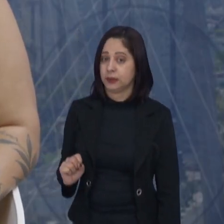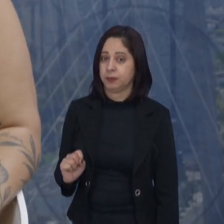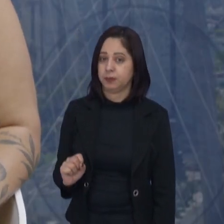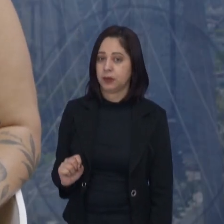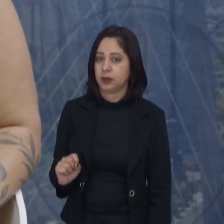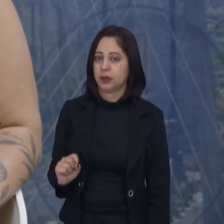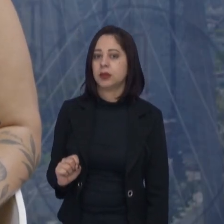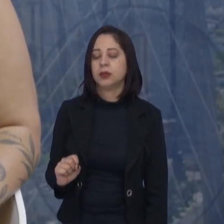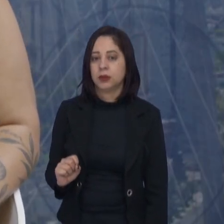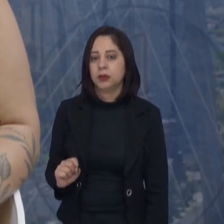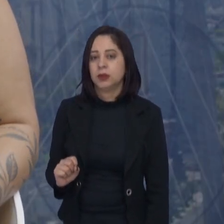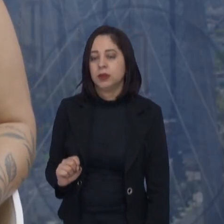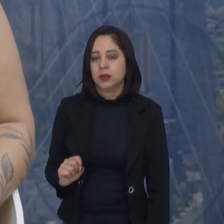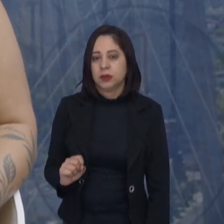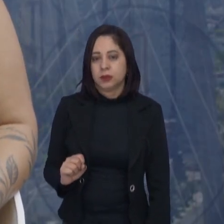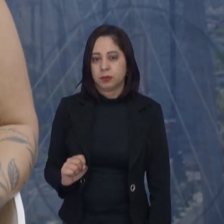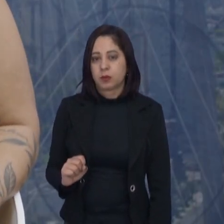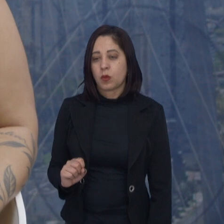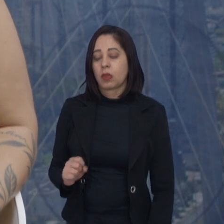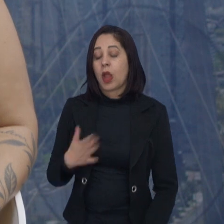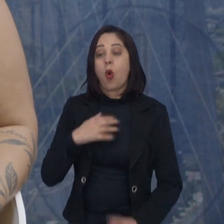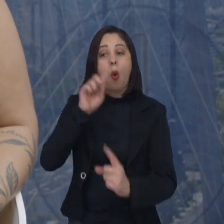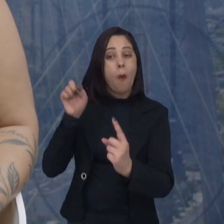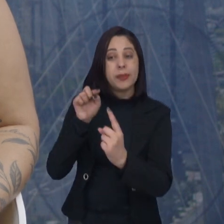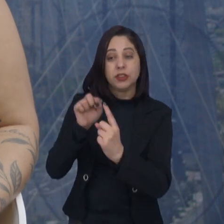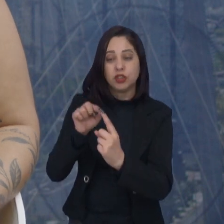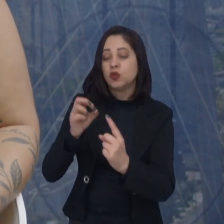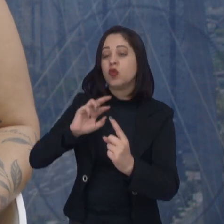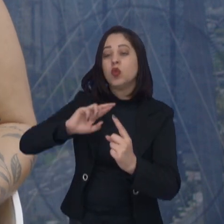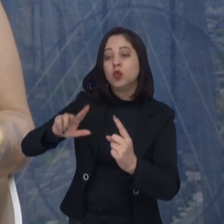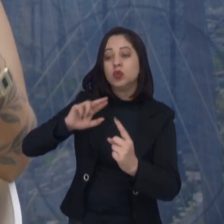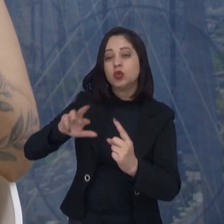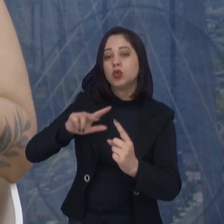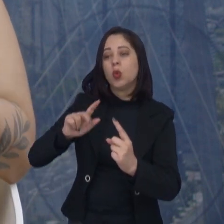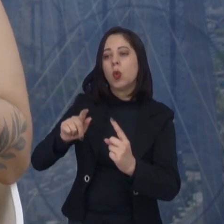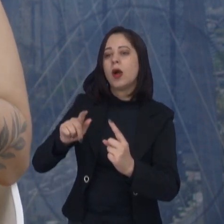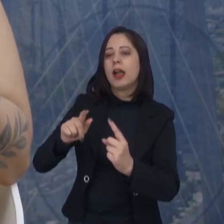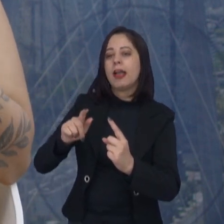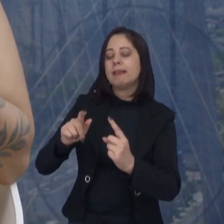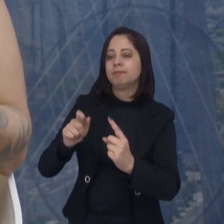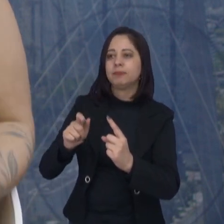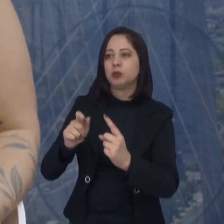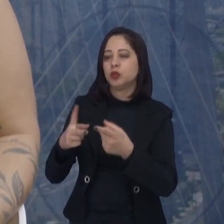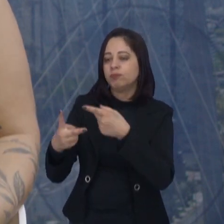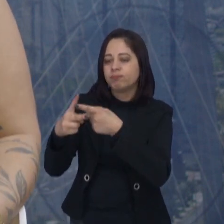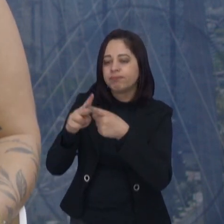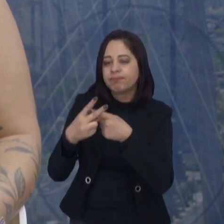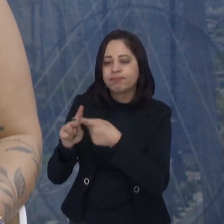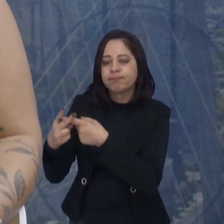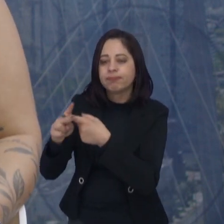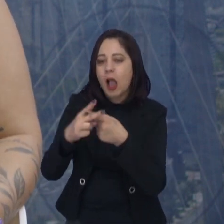dos nossos diferenciais não é nem dosar o influenciador. É saber trabalhar a personalidade dele de uma forma mais